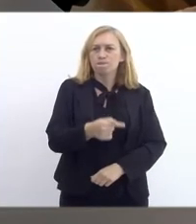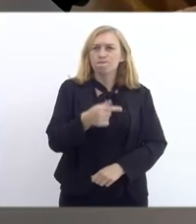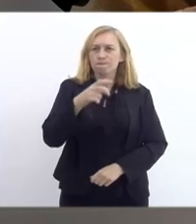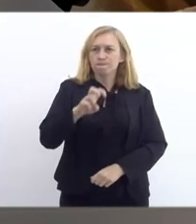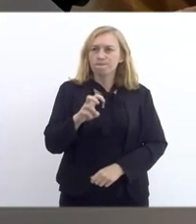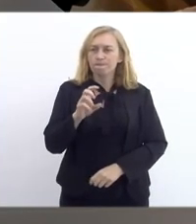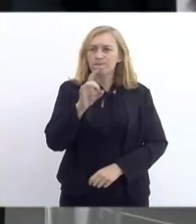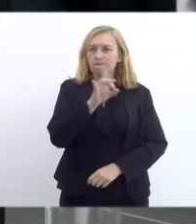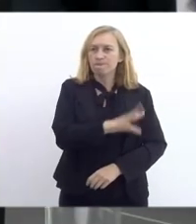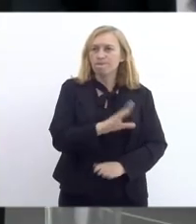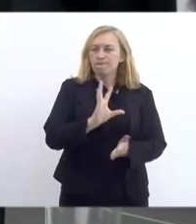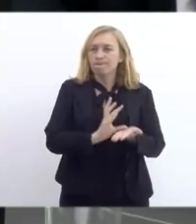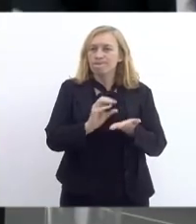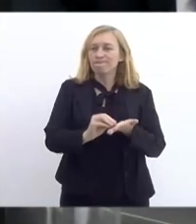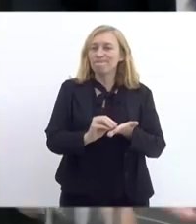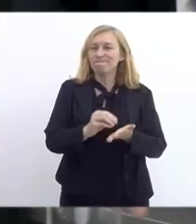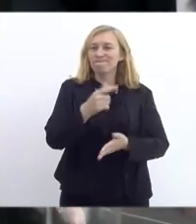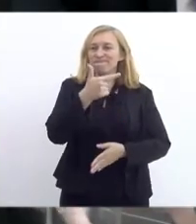75, último da pauta, projeto de lei